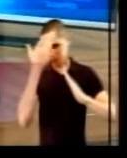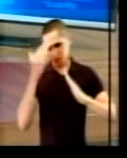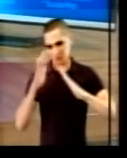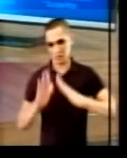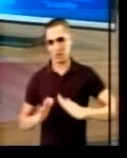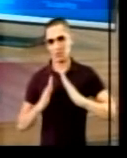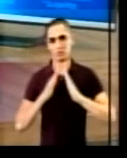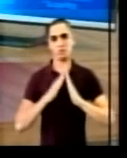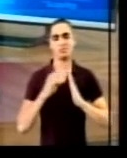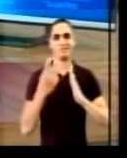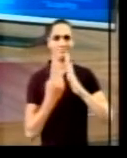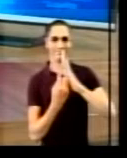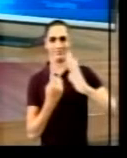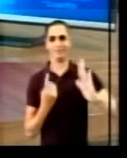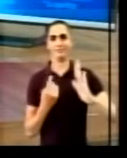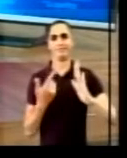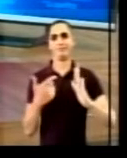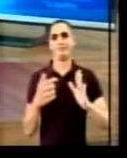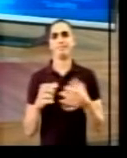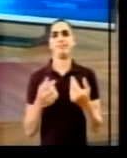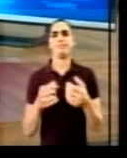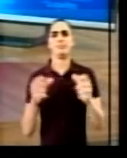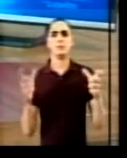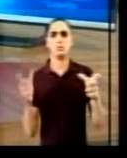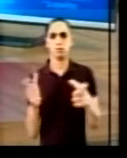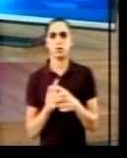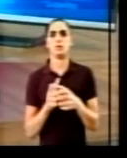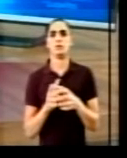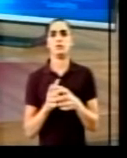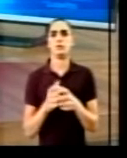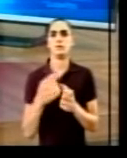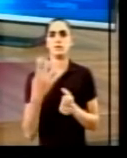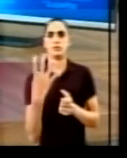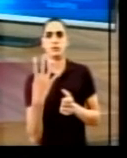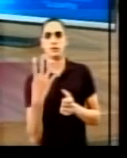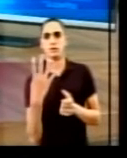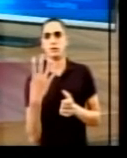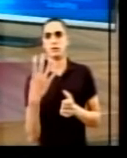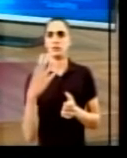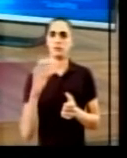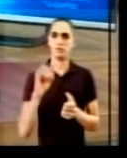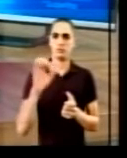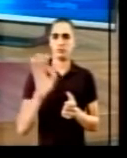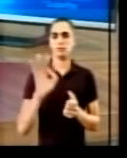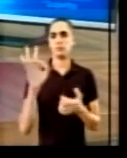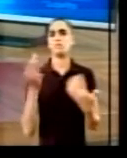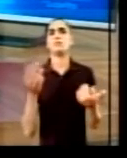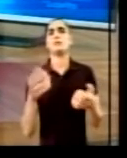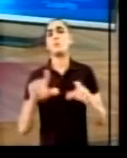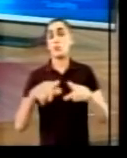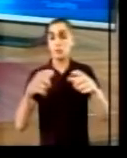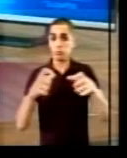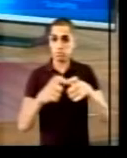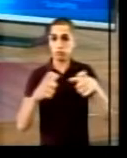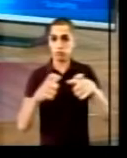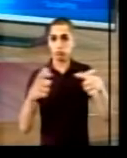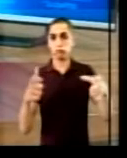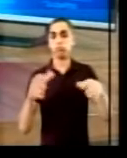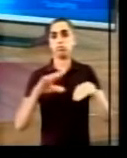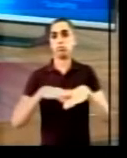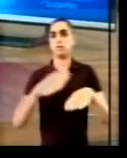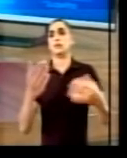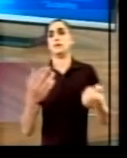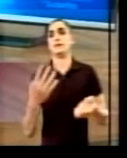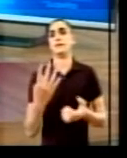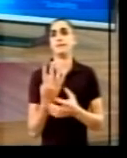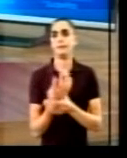45%. E esse isolamento vai aumentando a 45% mais idoso, depois vai